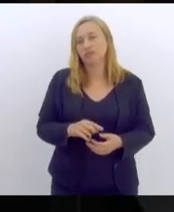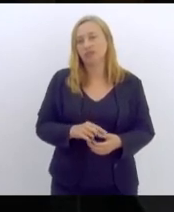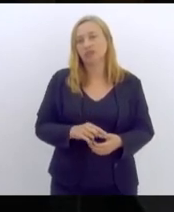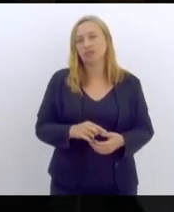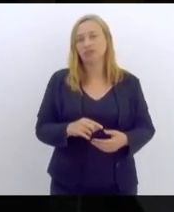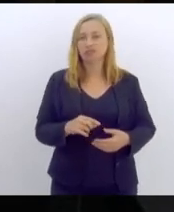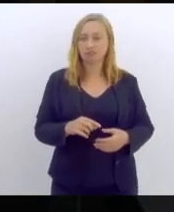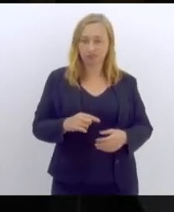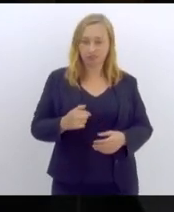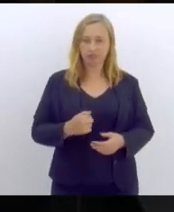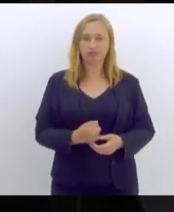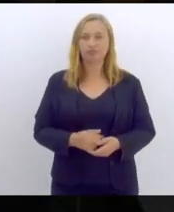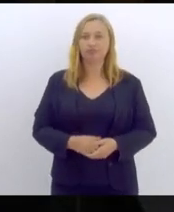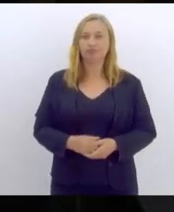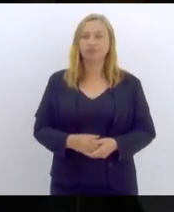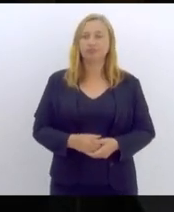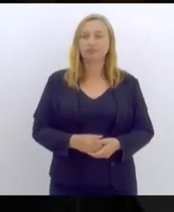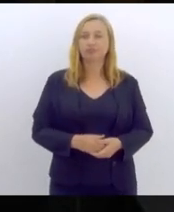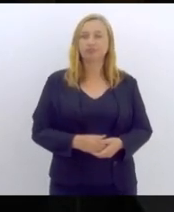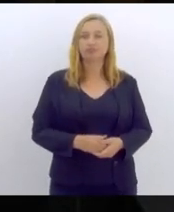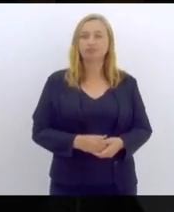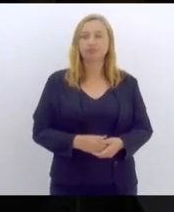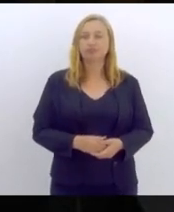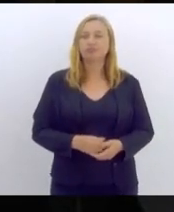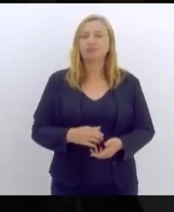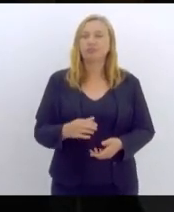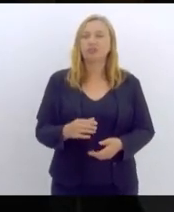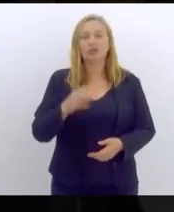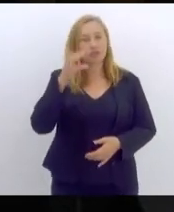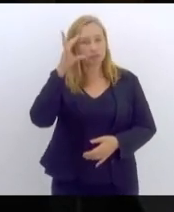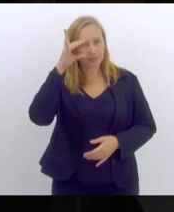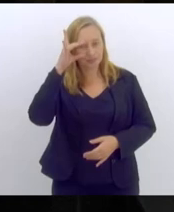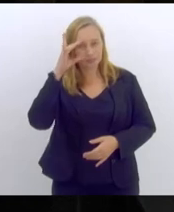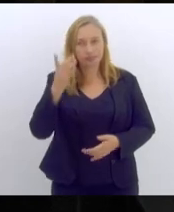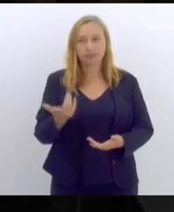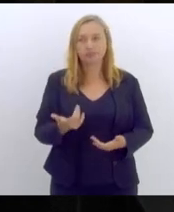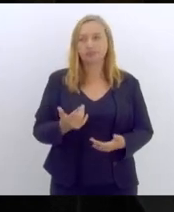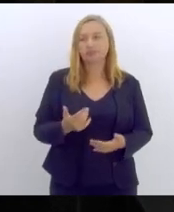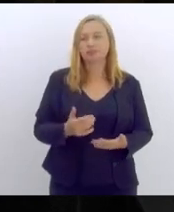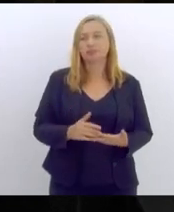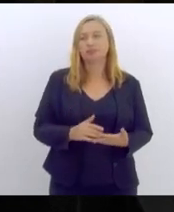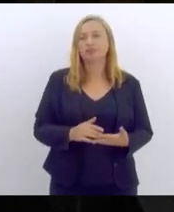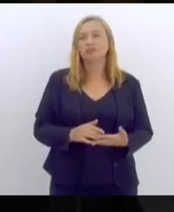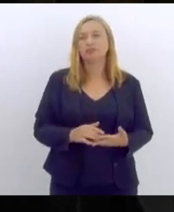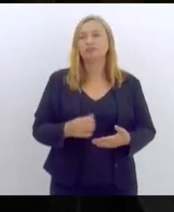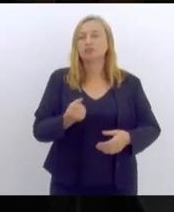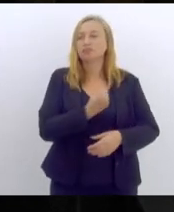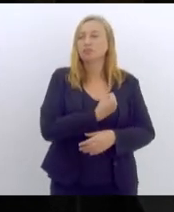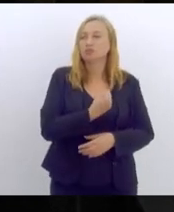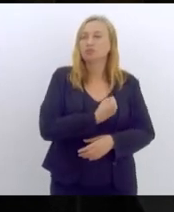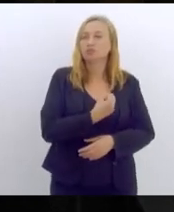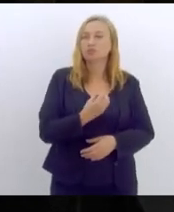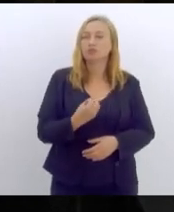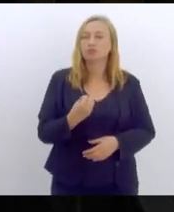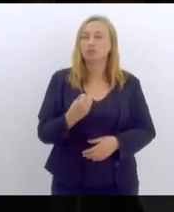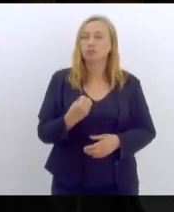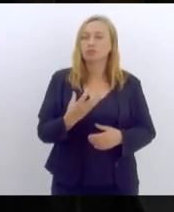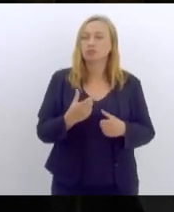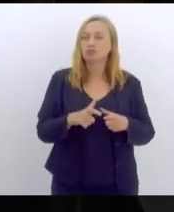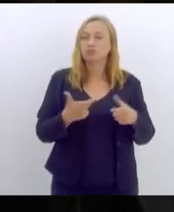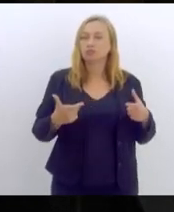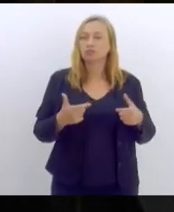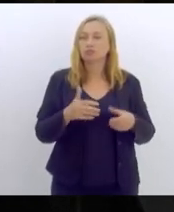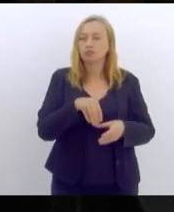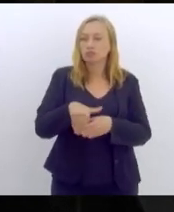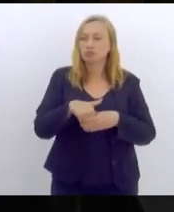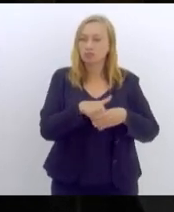peito aberto. Acho que tem uma ferramenta chamada Instagram, rede social, que me levou a atingir um número tão grande de votos, que